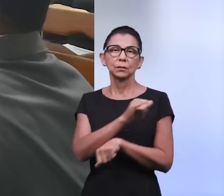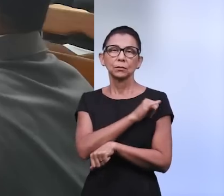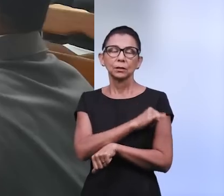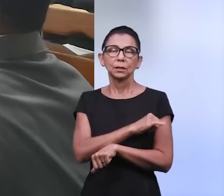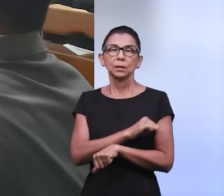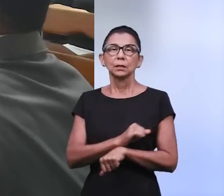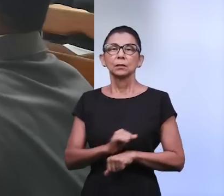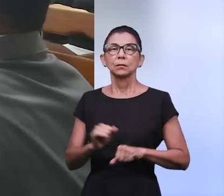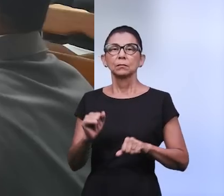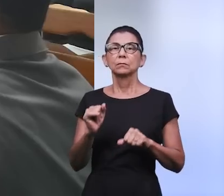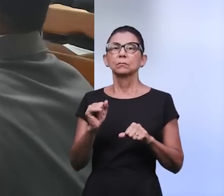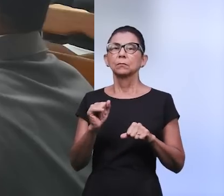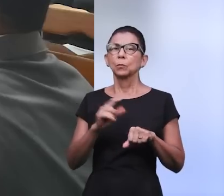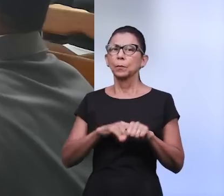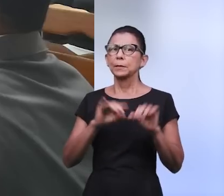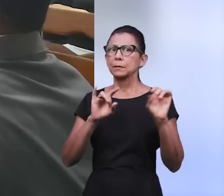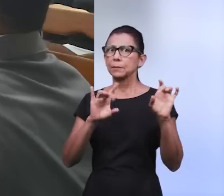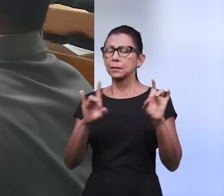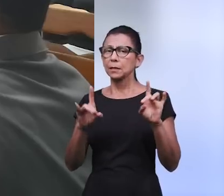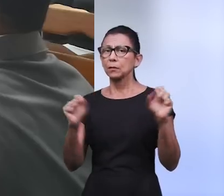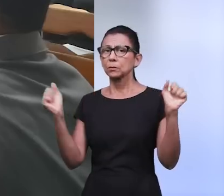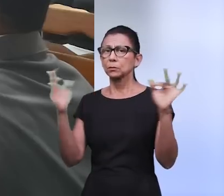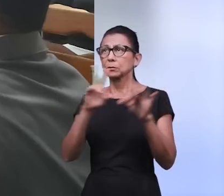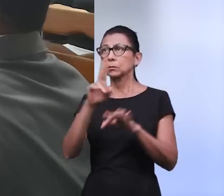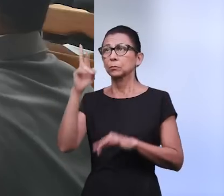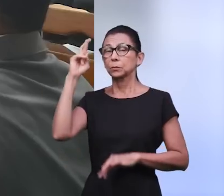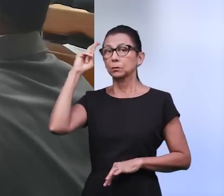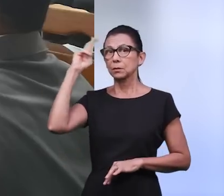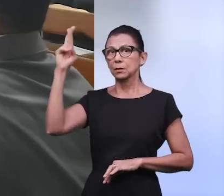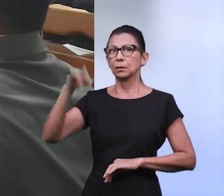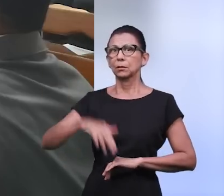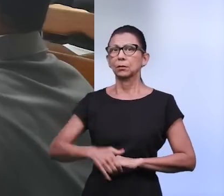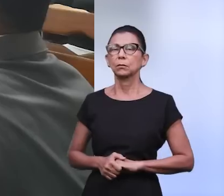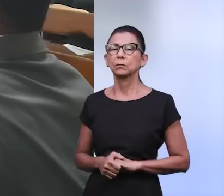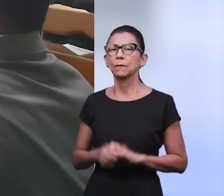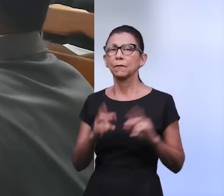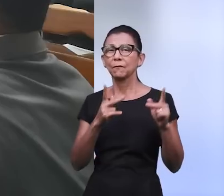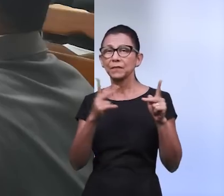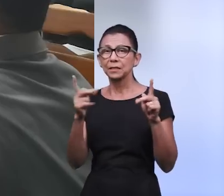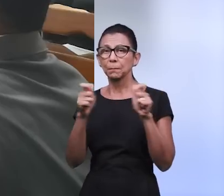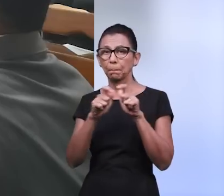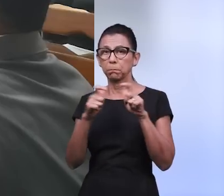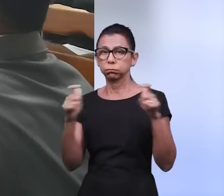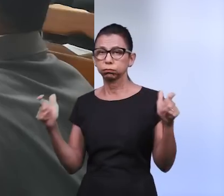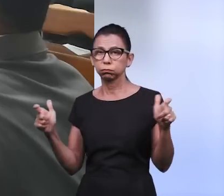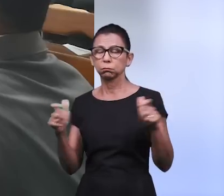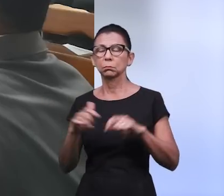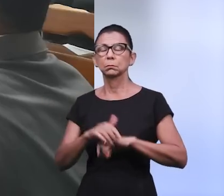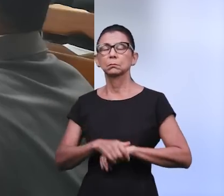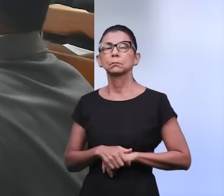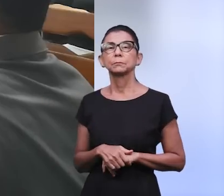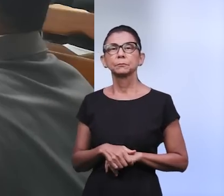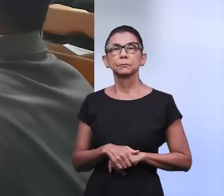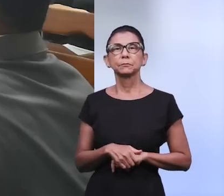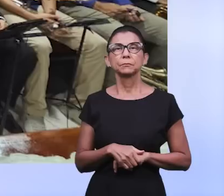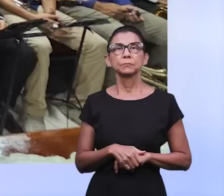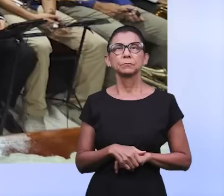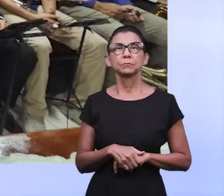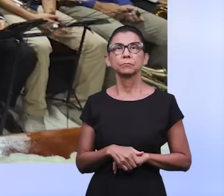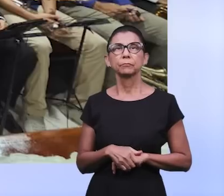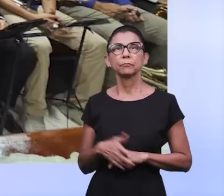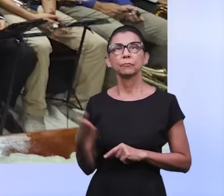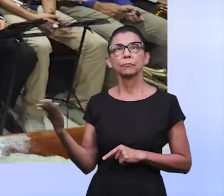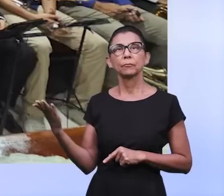de glorificação ao nome do Senhor, a qual ali a igreja recebeu muitos visitantes, para a honra e glória ao nome do Senhor. E